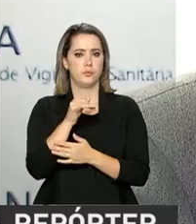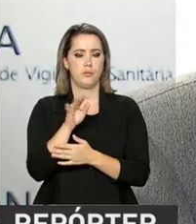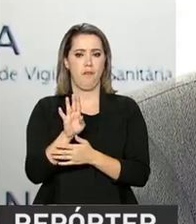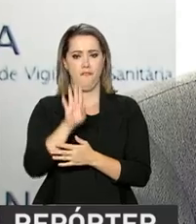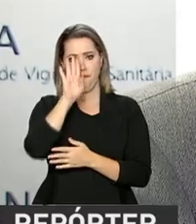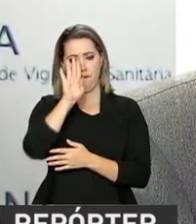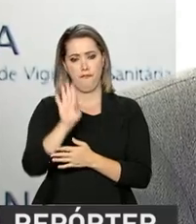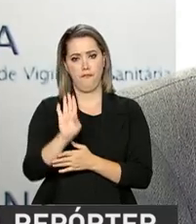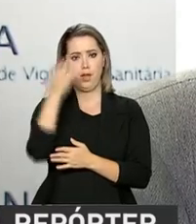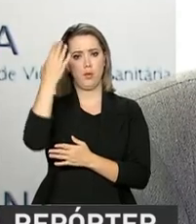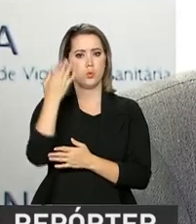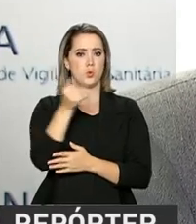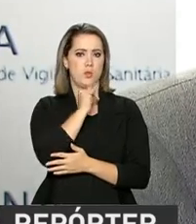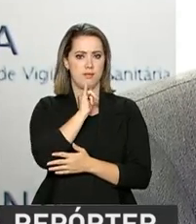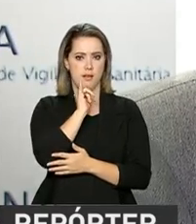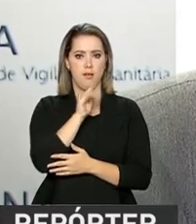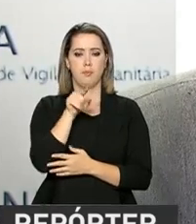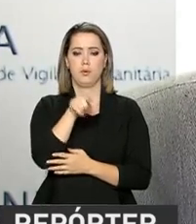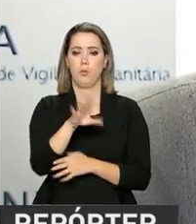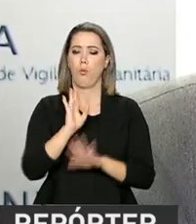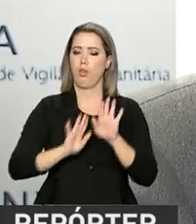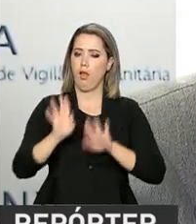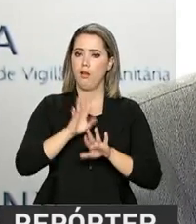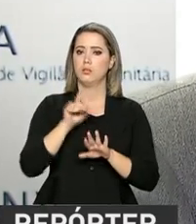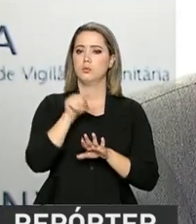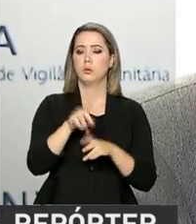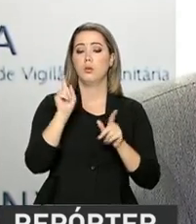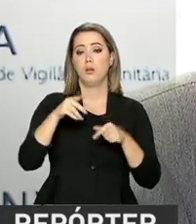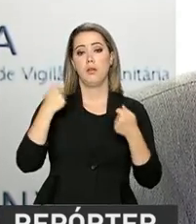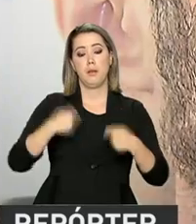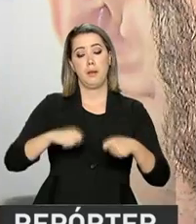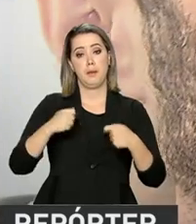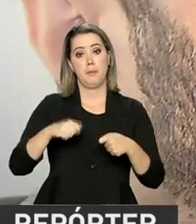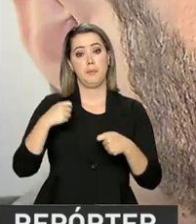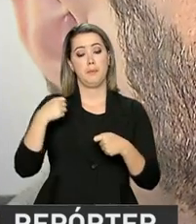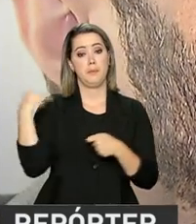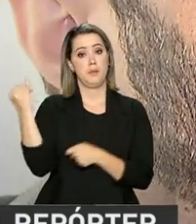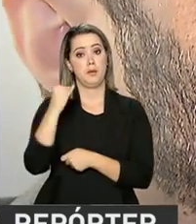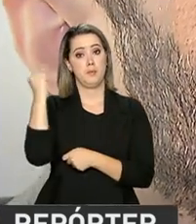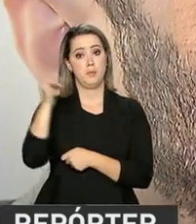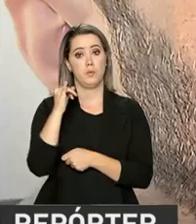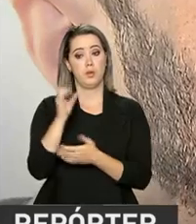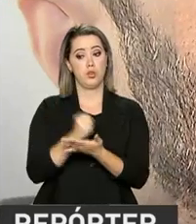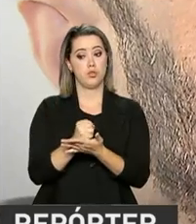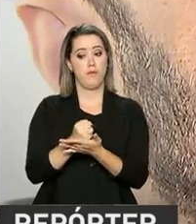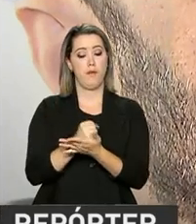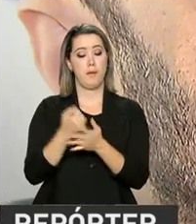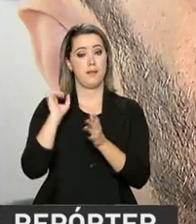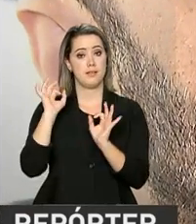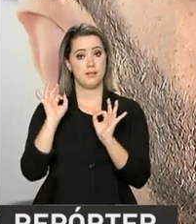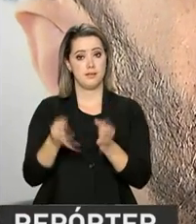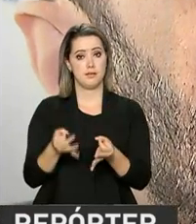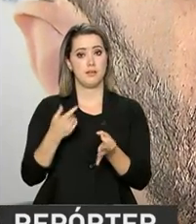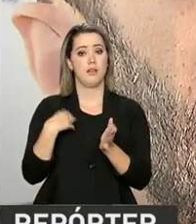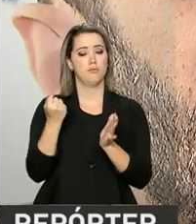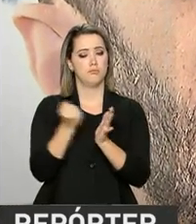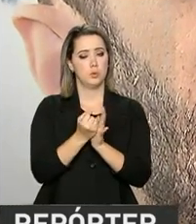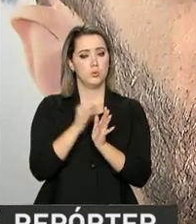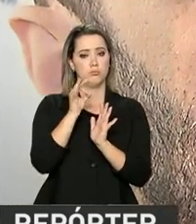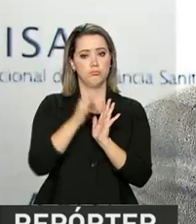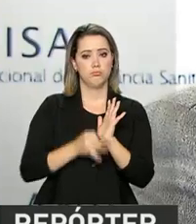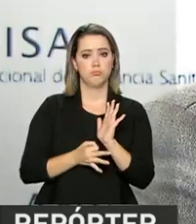falsificados por exemplo para isso é importante adquirir de farmácias licenciadas e seguir algumas